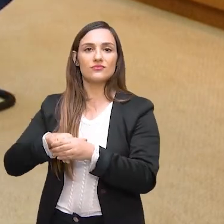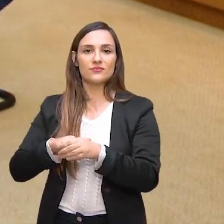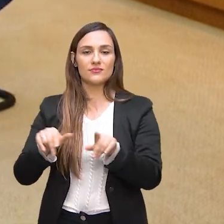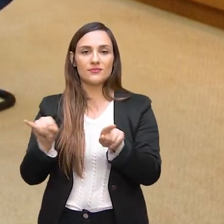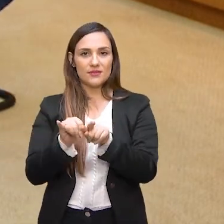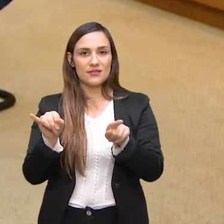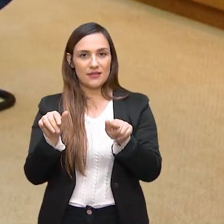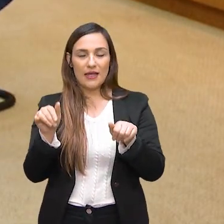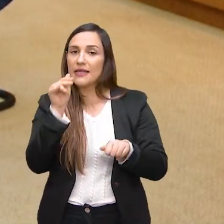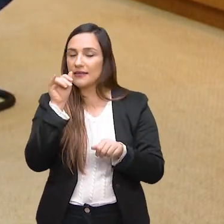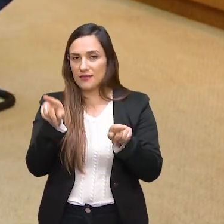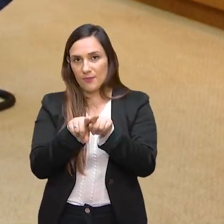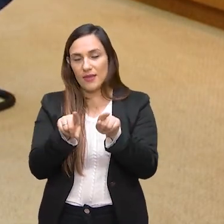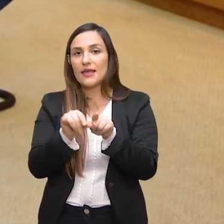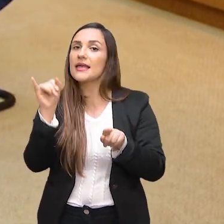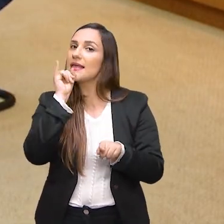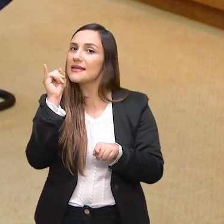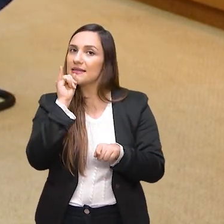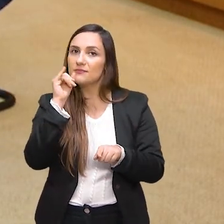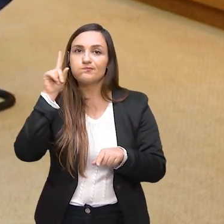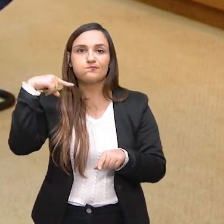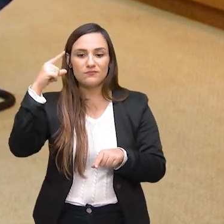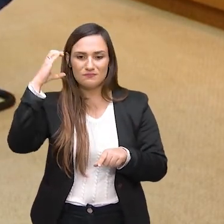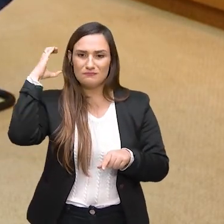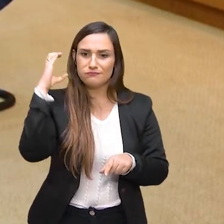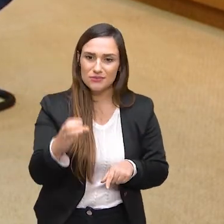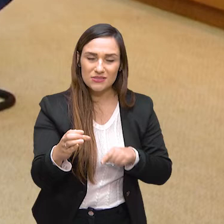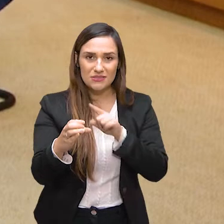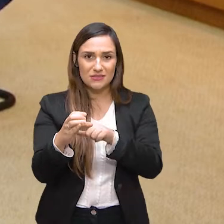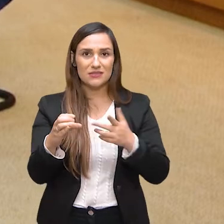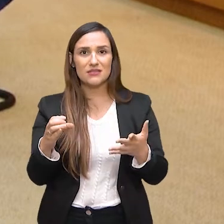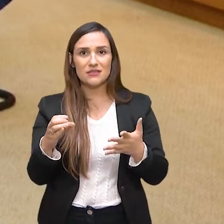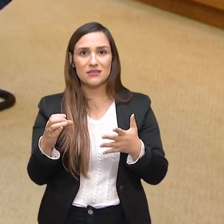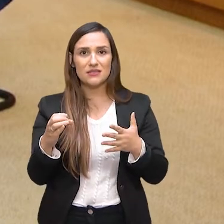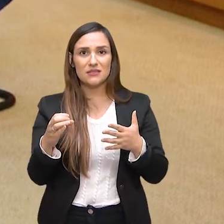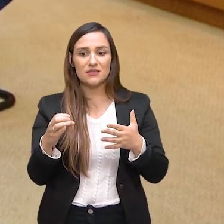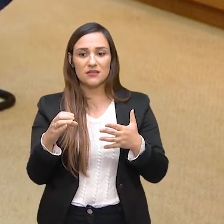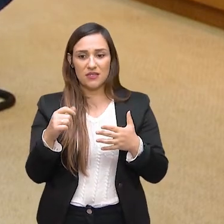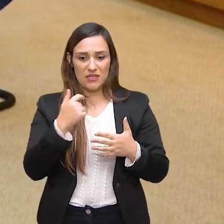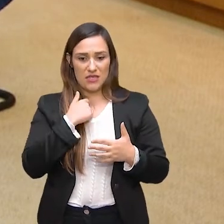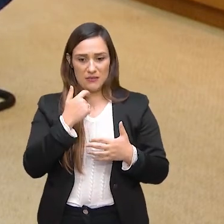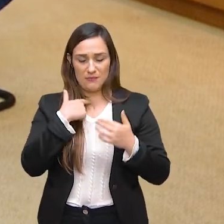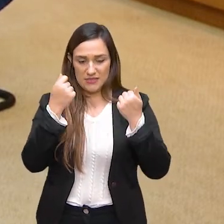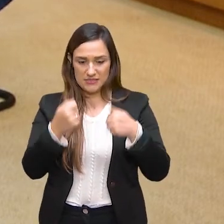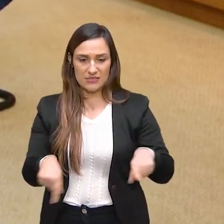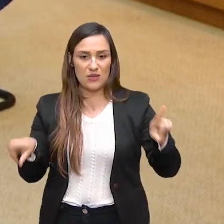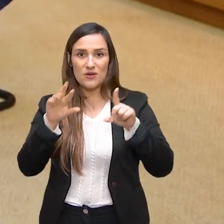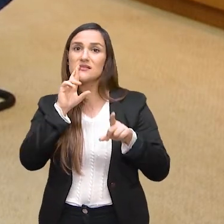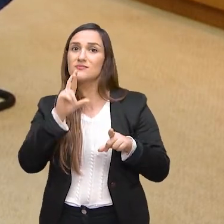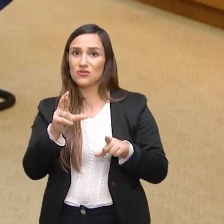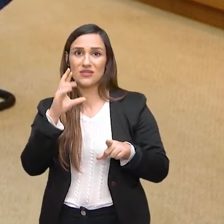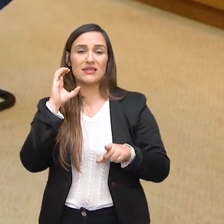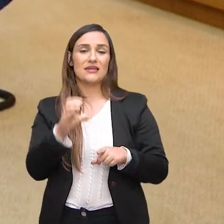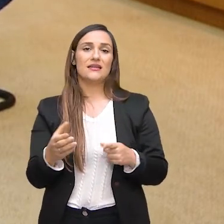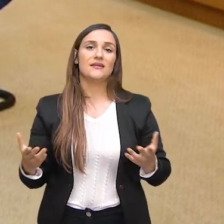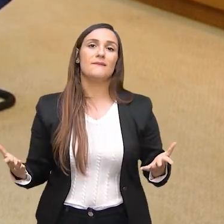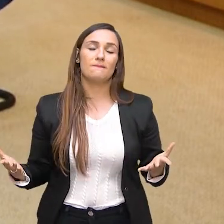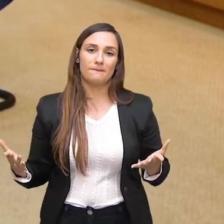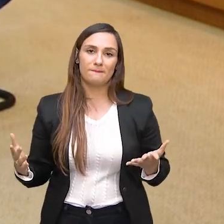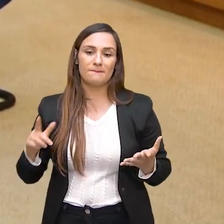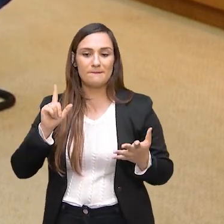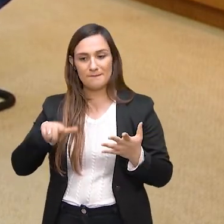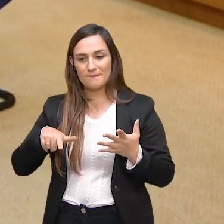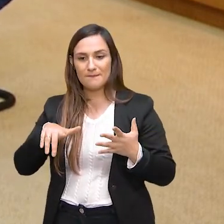penal, então, há até uma discussão, né? Que se aquele que pode votar não pode ser criminalizado. Então, e são